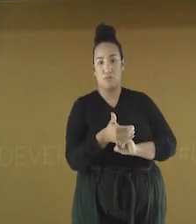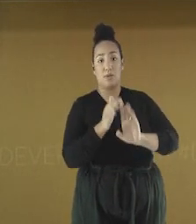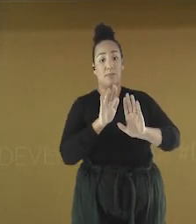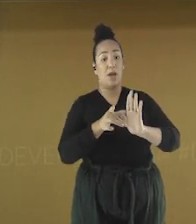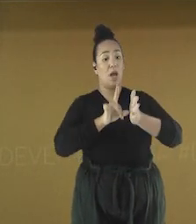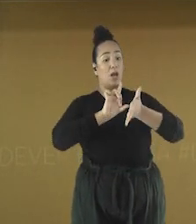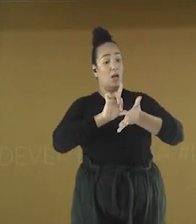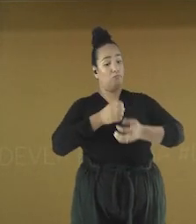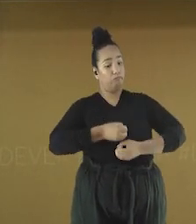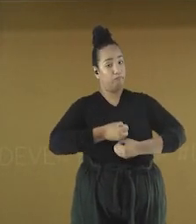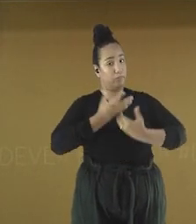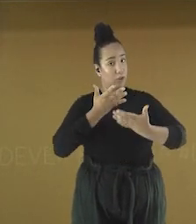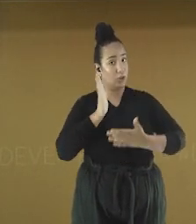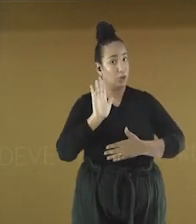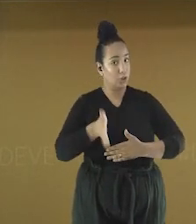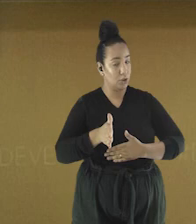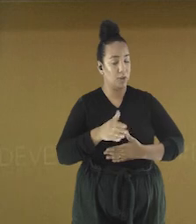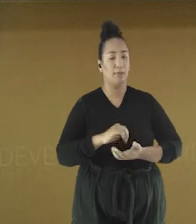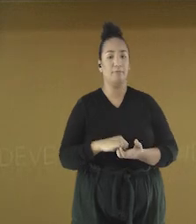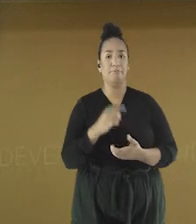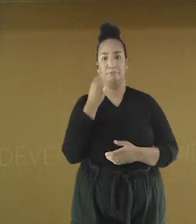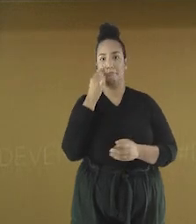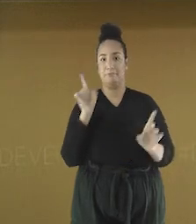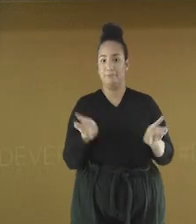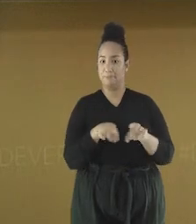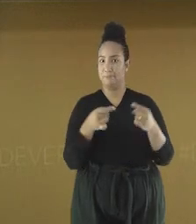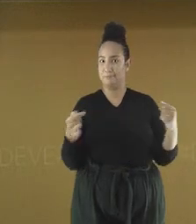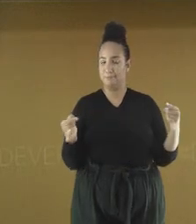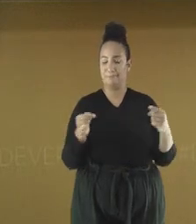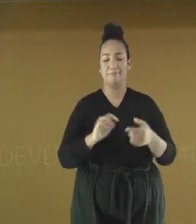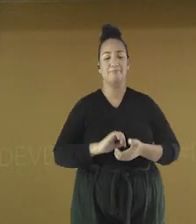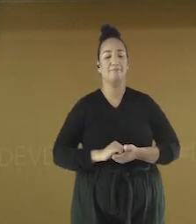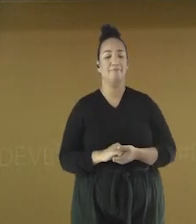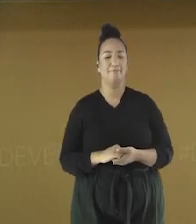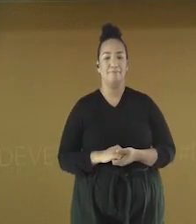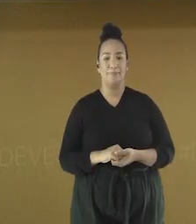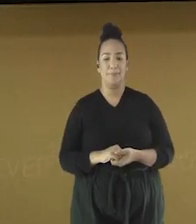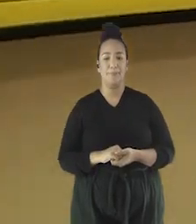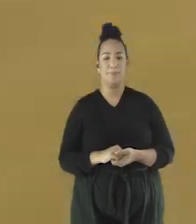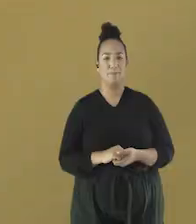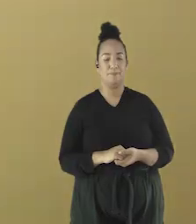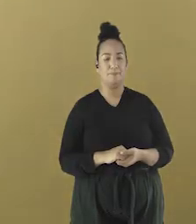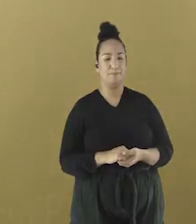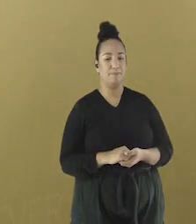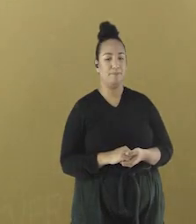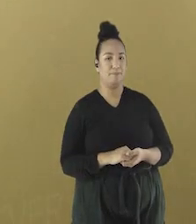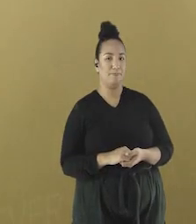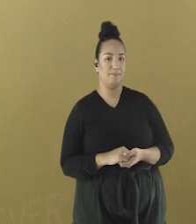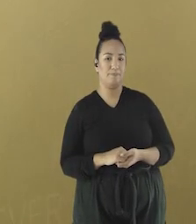foram expressadas anteriormente. E vamos de mais uma palhinha do professor Fabrício?